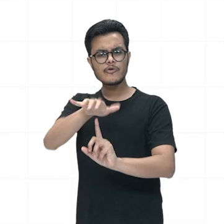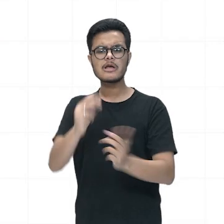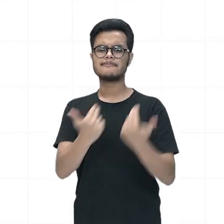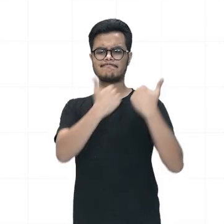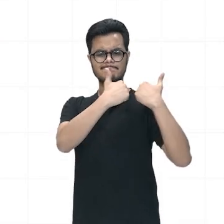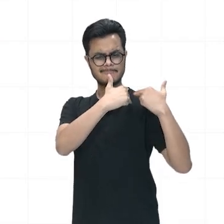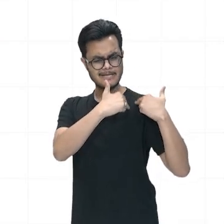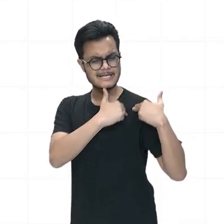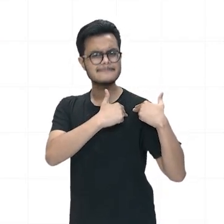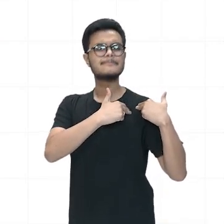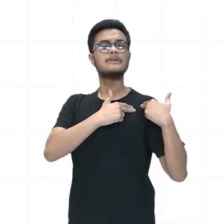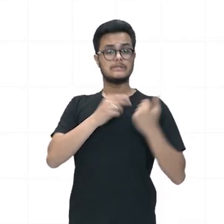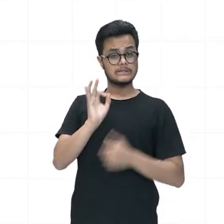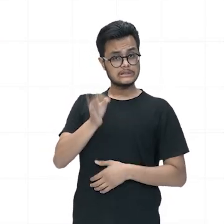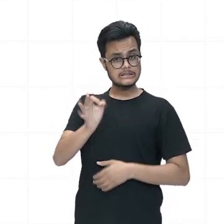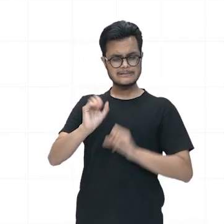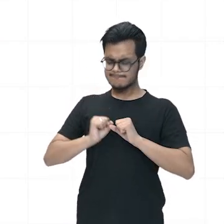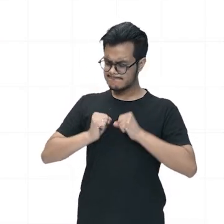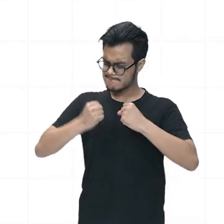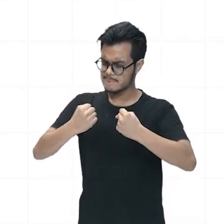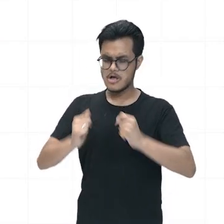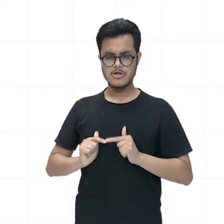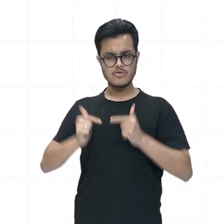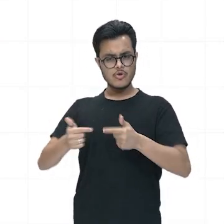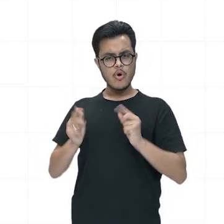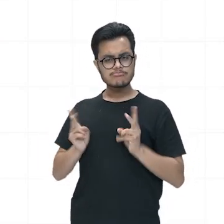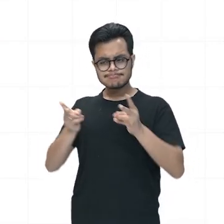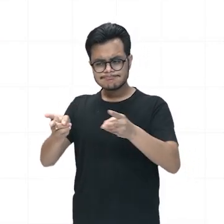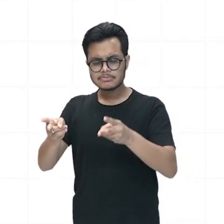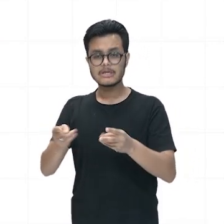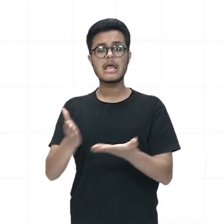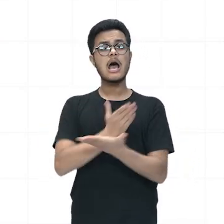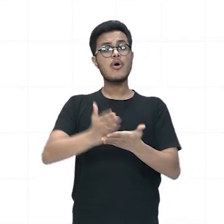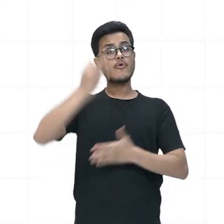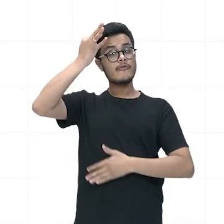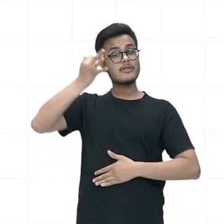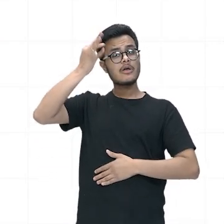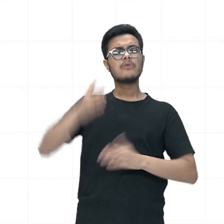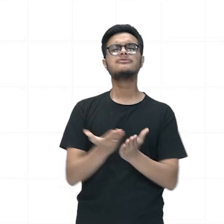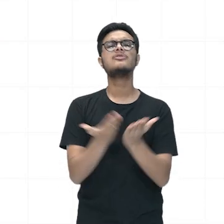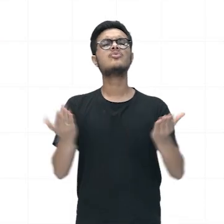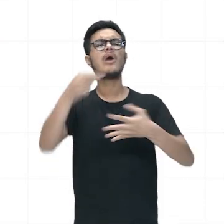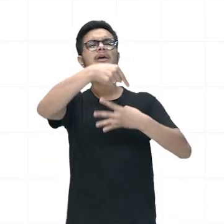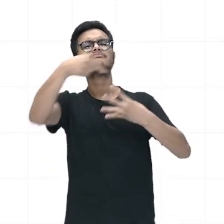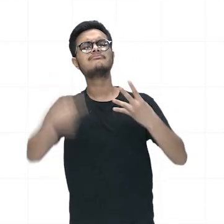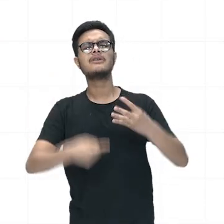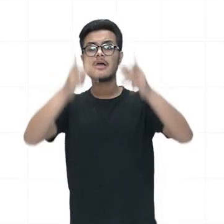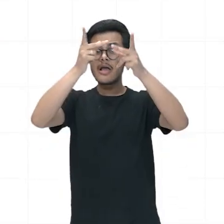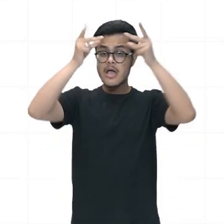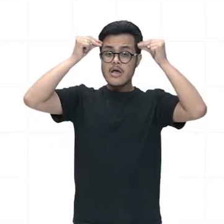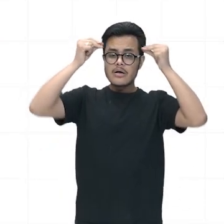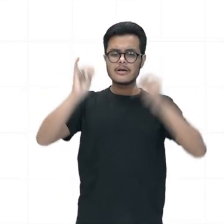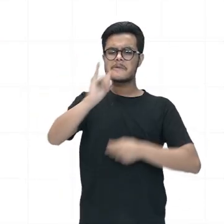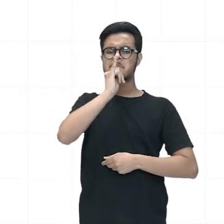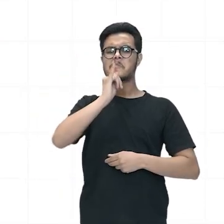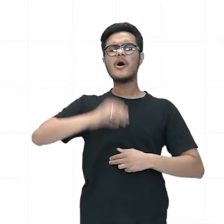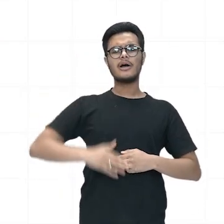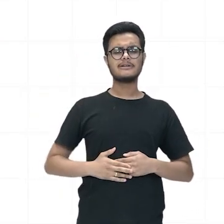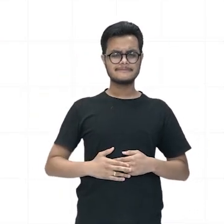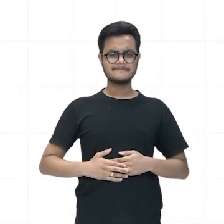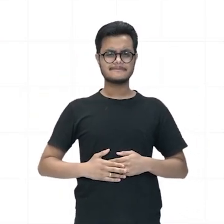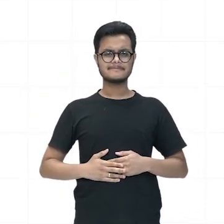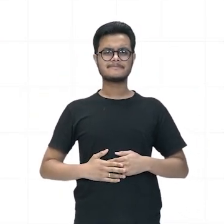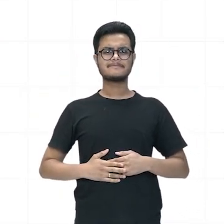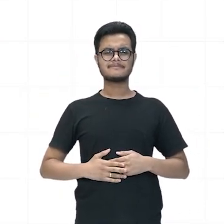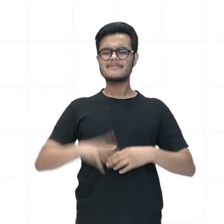a tolerância e a perseverança. Filósofos gregos, quem são então, professora? Me cita aí uns nomes interessantes